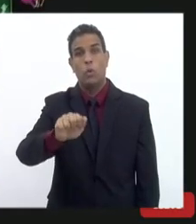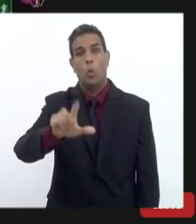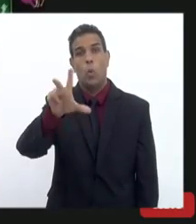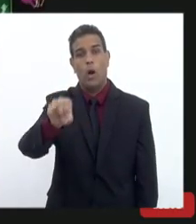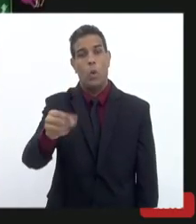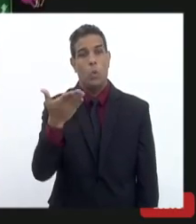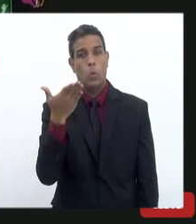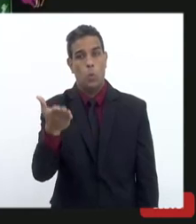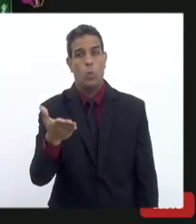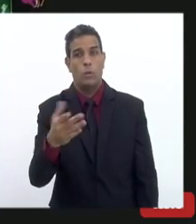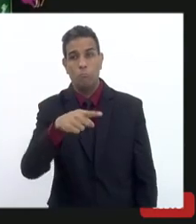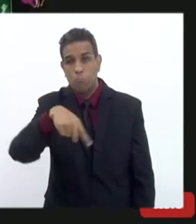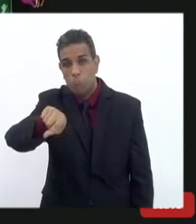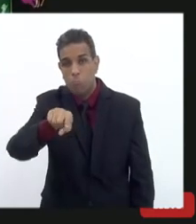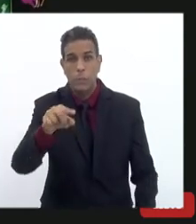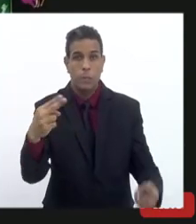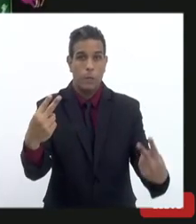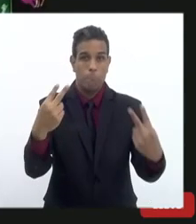Opa, bom dia. Me escutam, os companheiros?